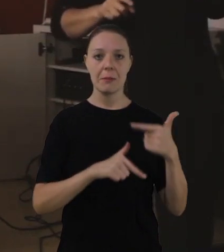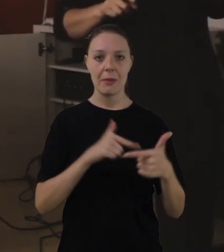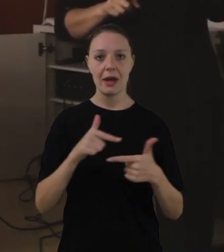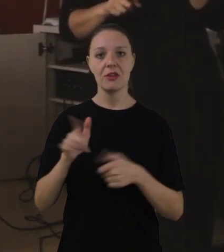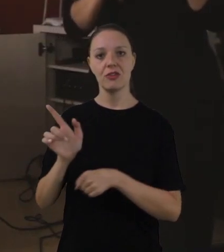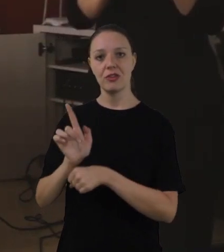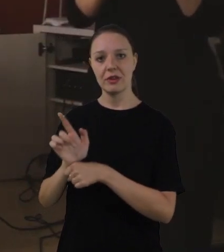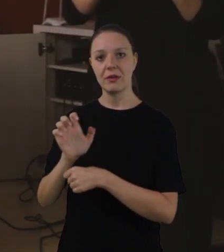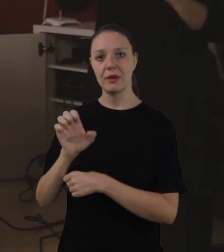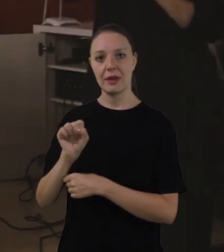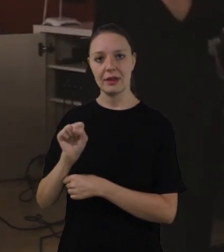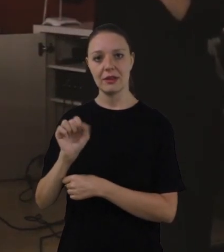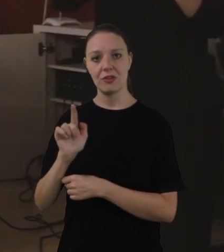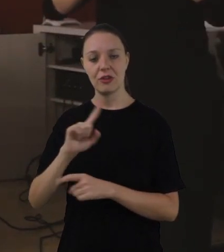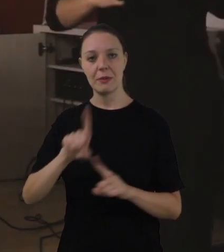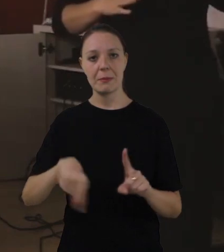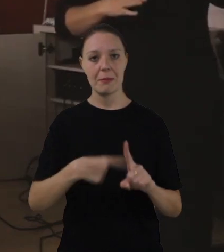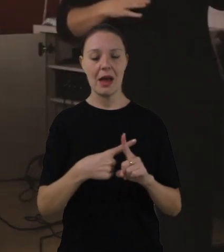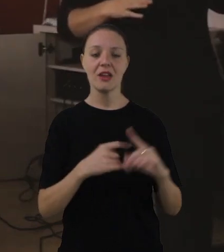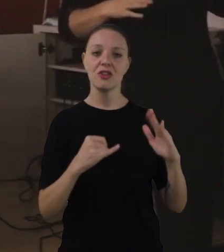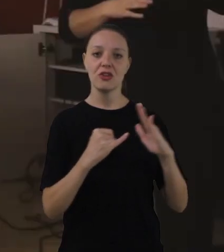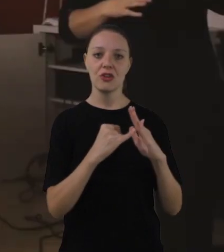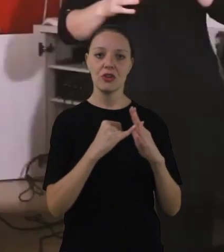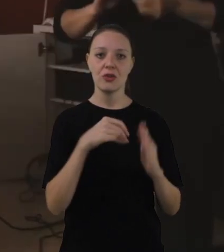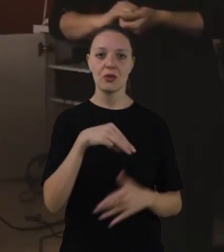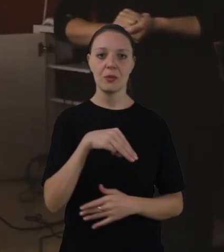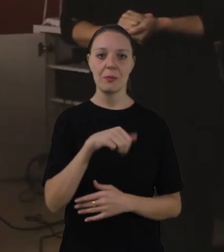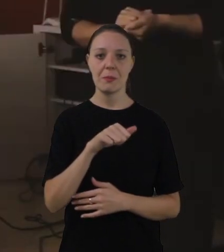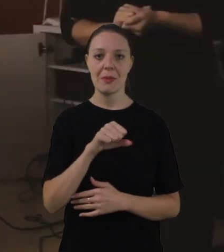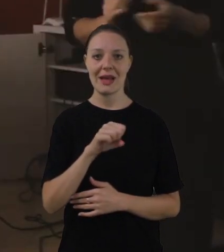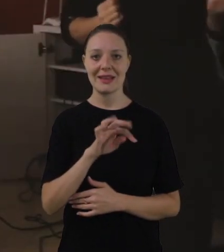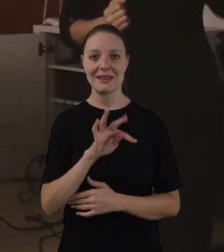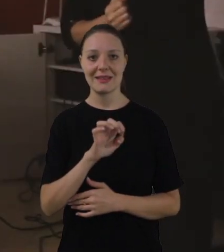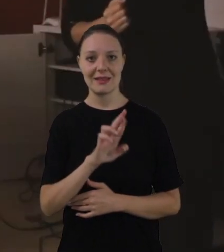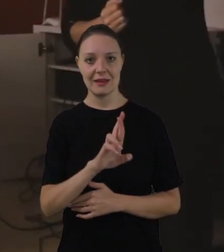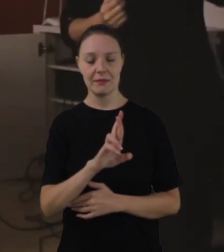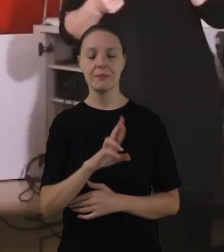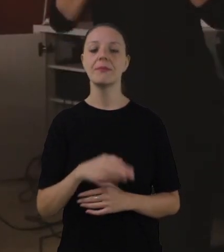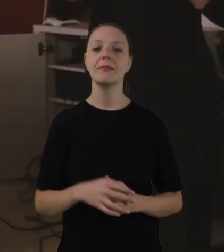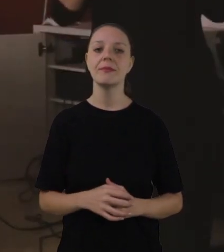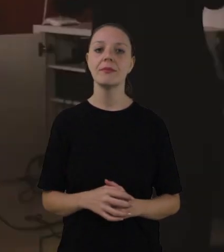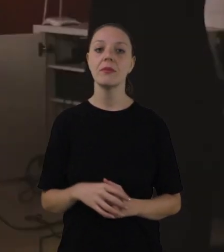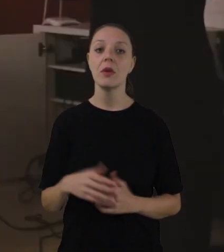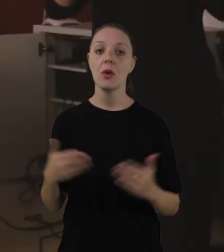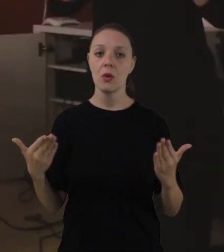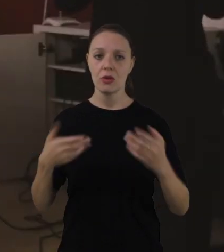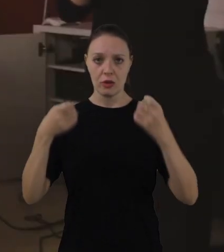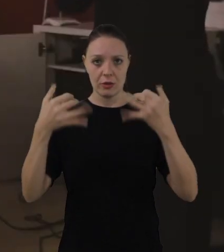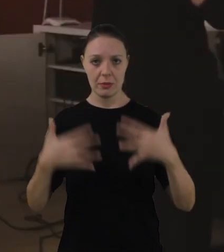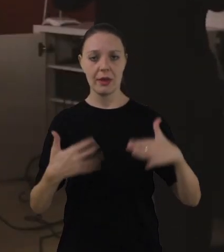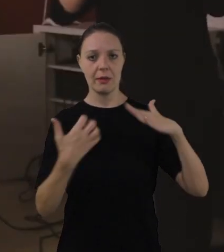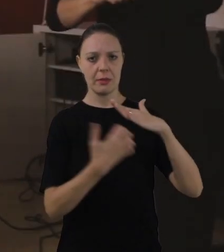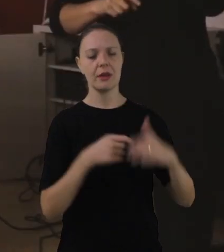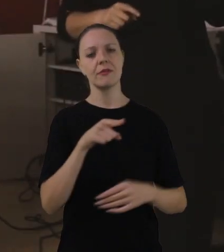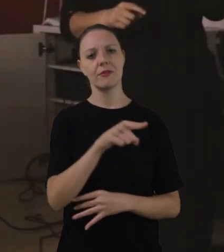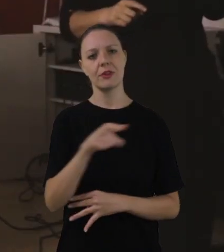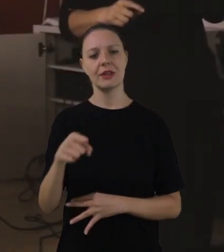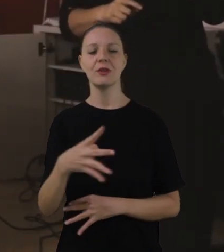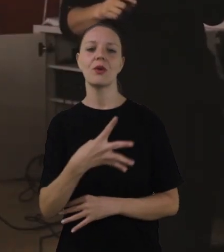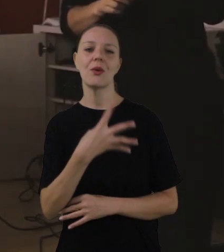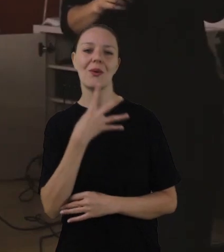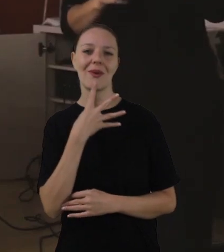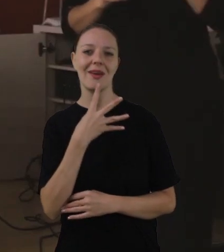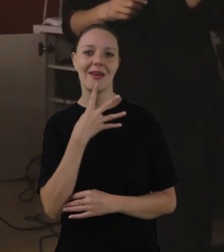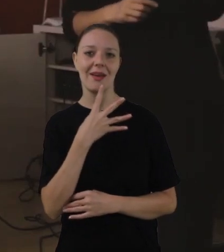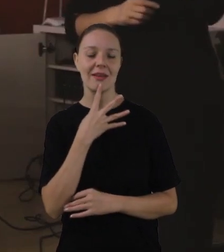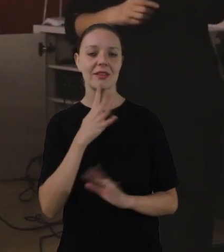também do Instituto Master. E nós estamos aqui hoje para falar que a Master é uma empresa que vocês conhecem, né? Uma empresa já